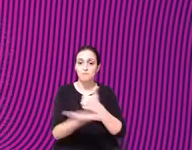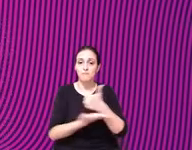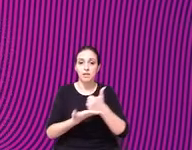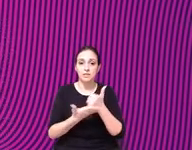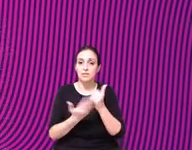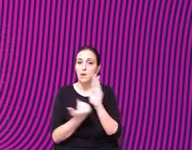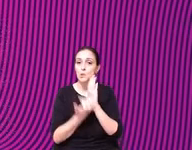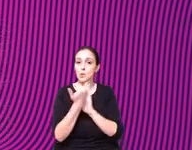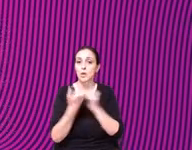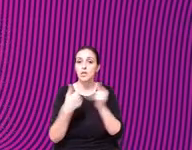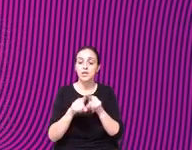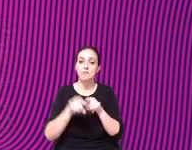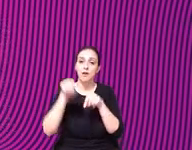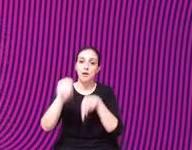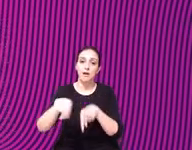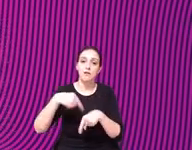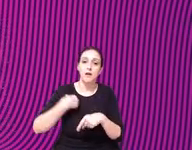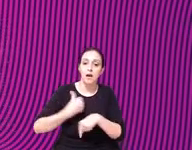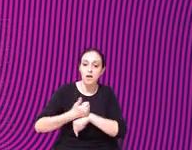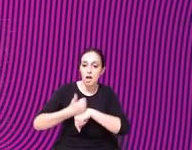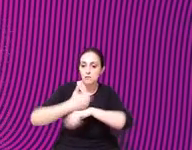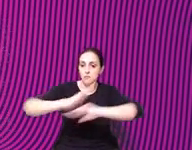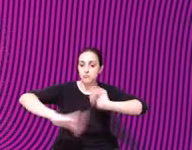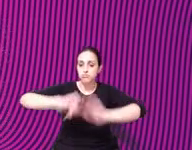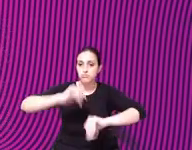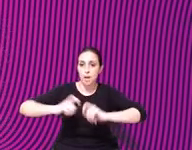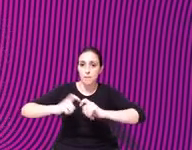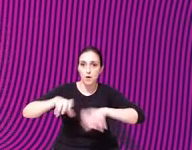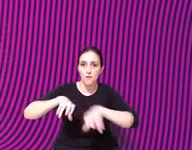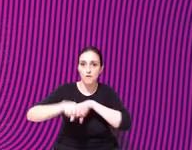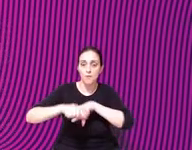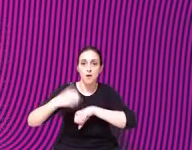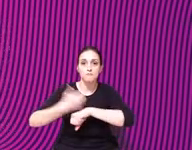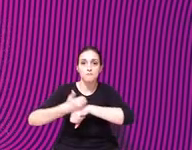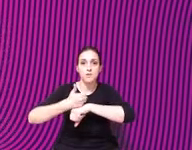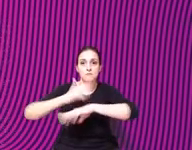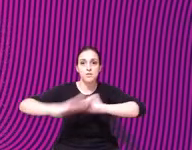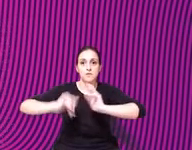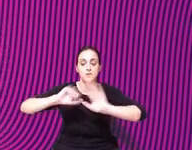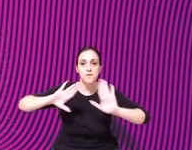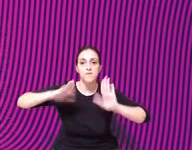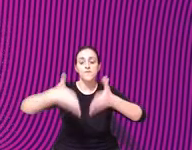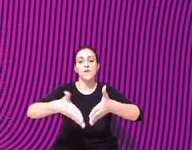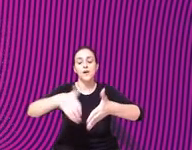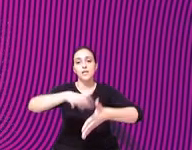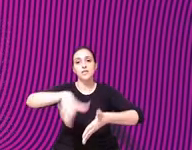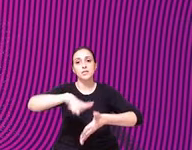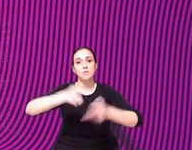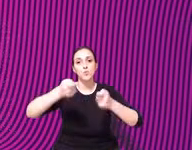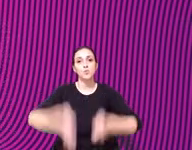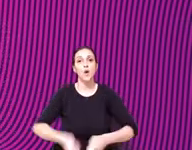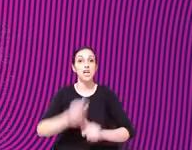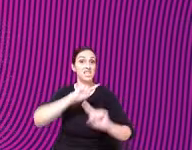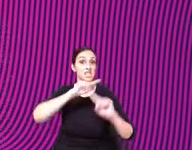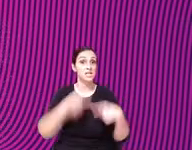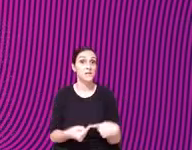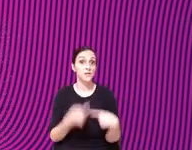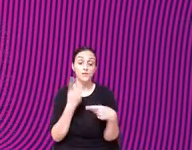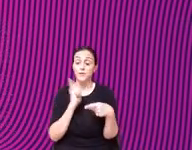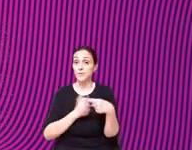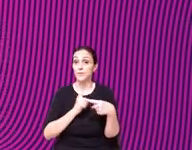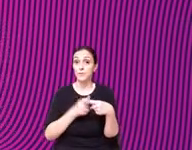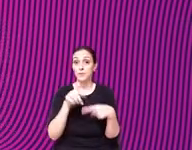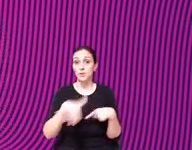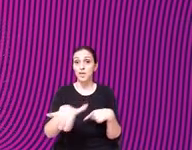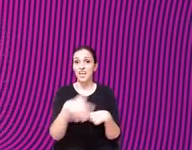aumentada, quanto para que essas carreiras possam se consolidar, né? E essa talvez seja um grande desafio de por que há